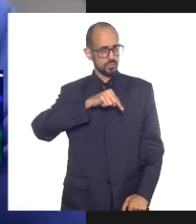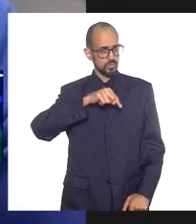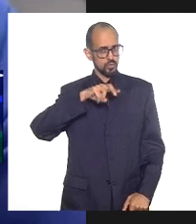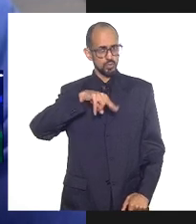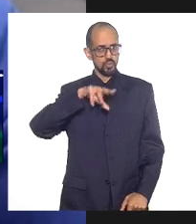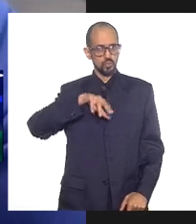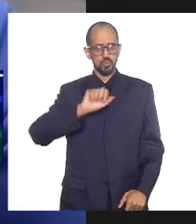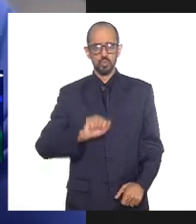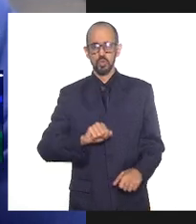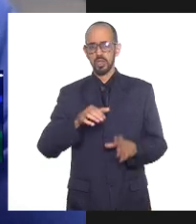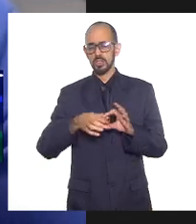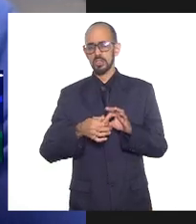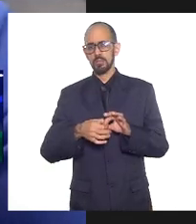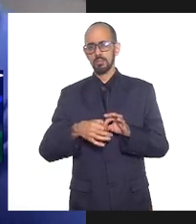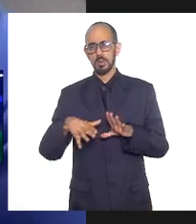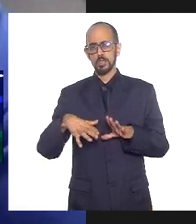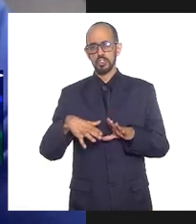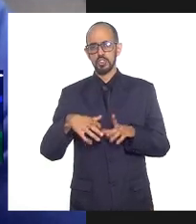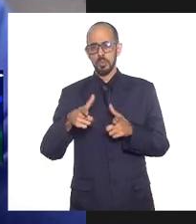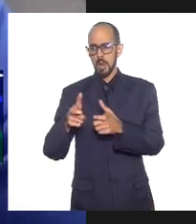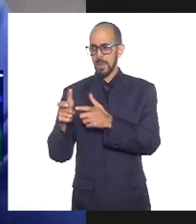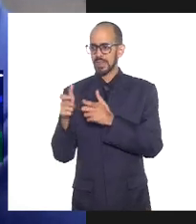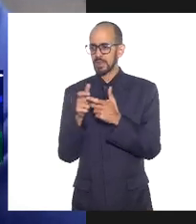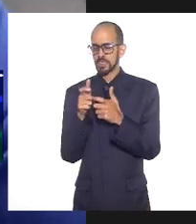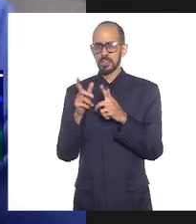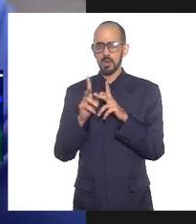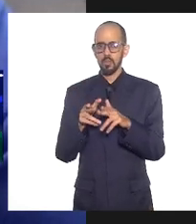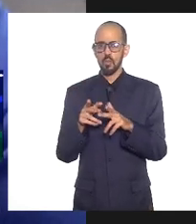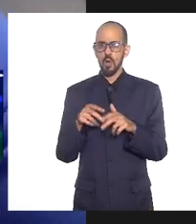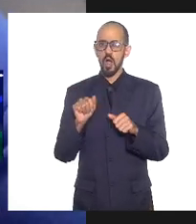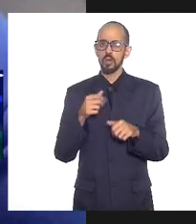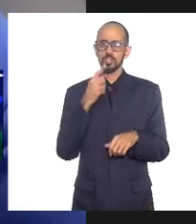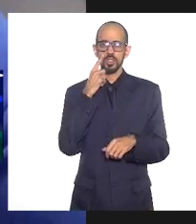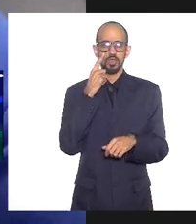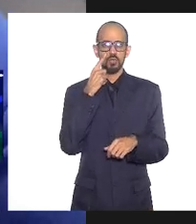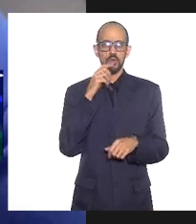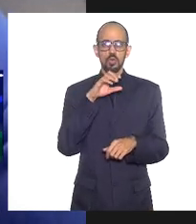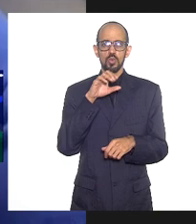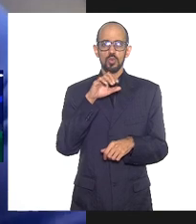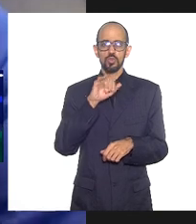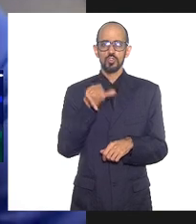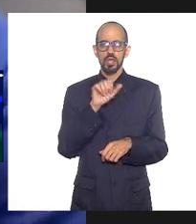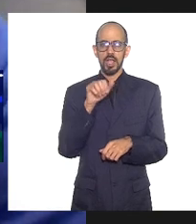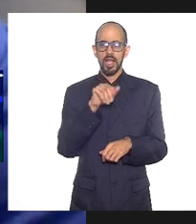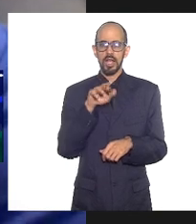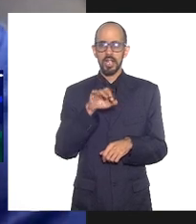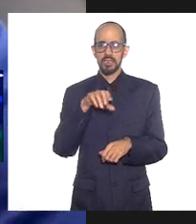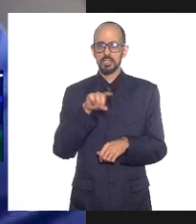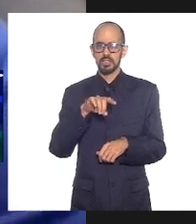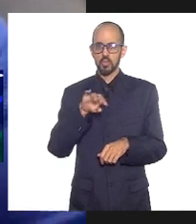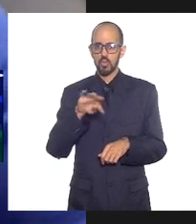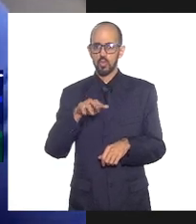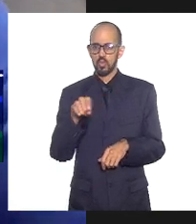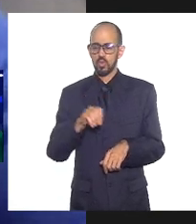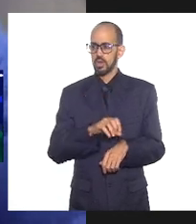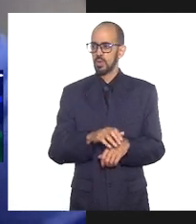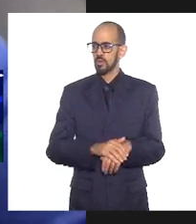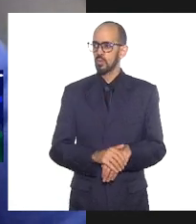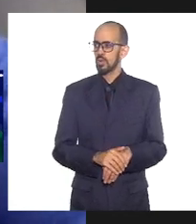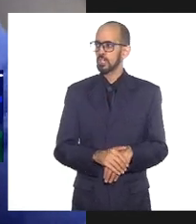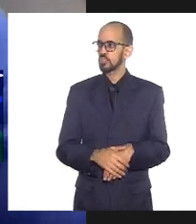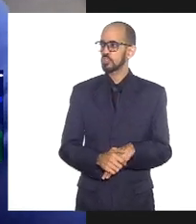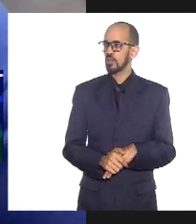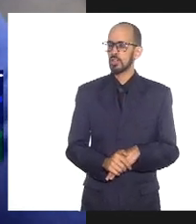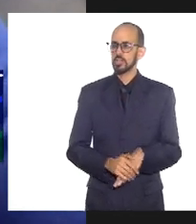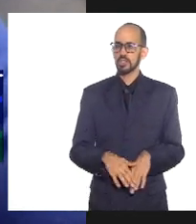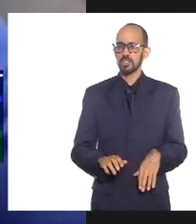se permitiria uma chacina como nós vimos no Jacarezinho. É só olhar para o número de